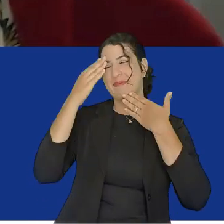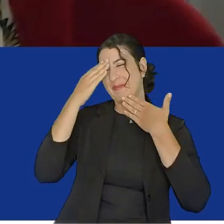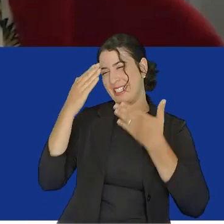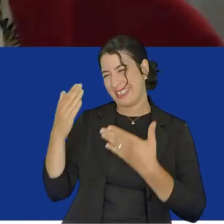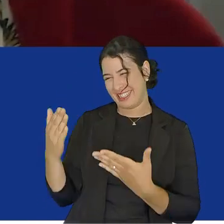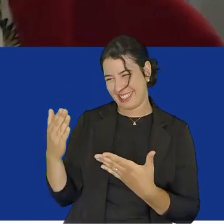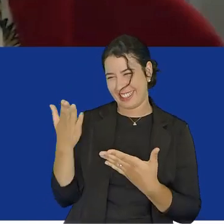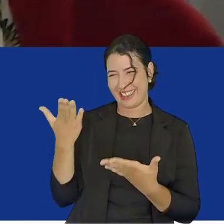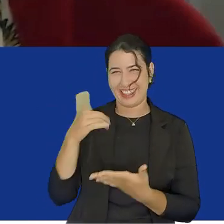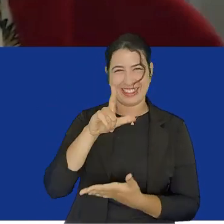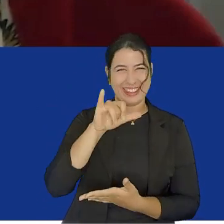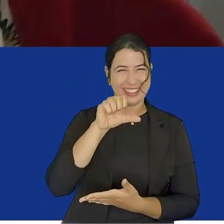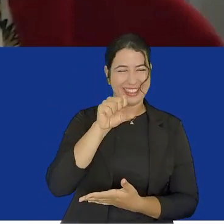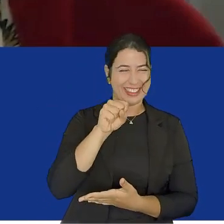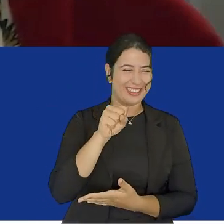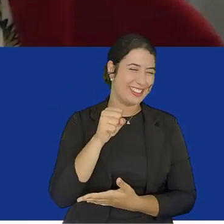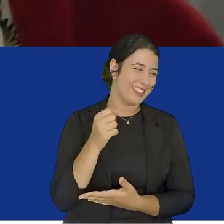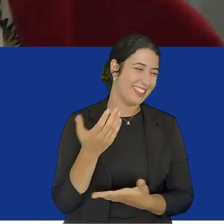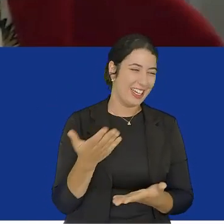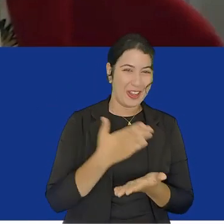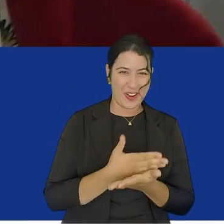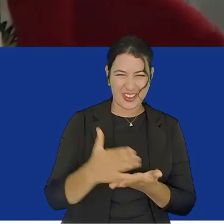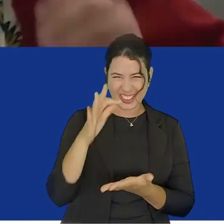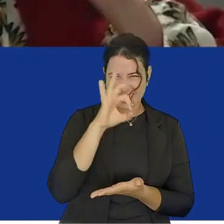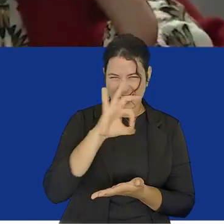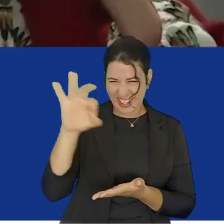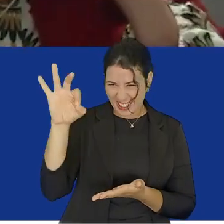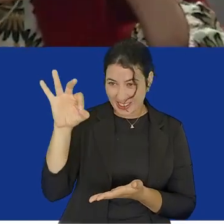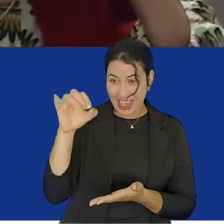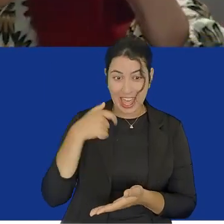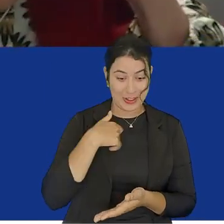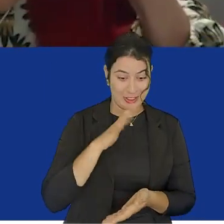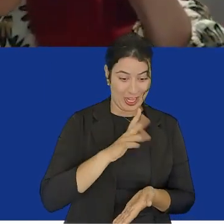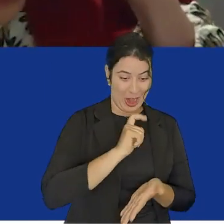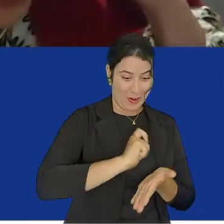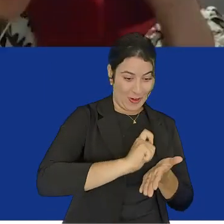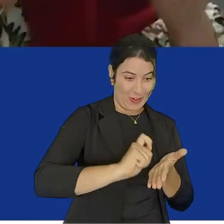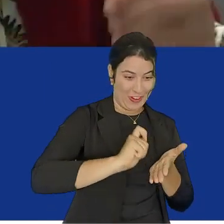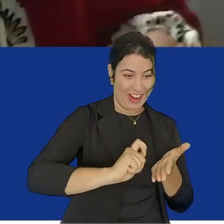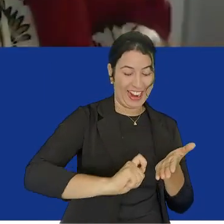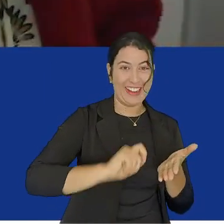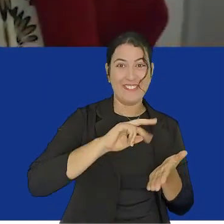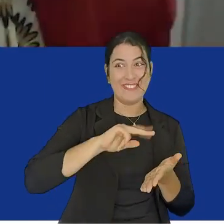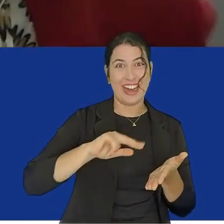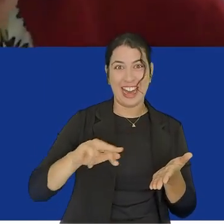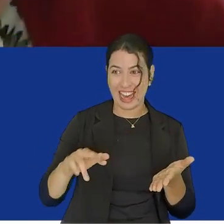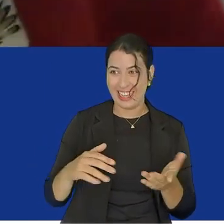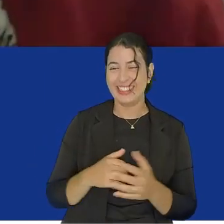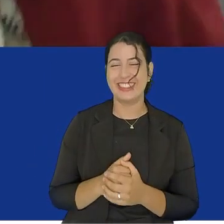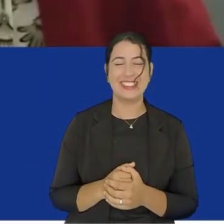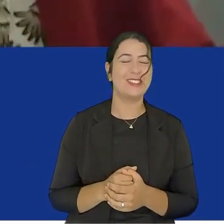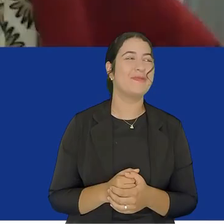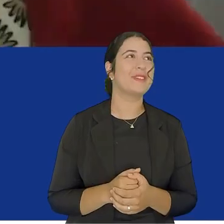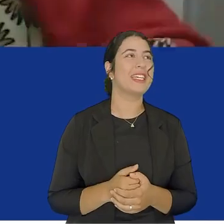Obrigada, Liz. Já começou muito bem aqui. Eu já fui anotando aqui várias coisas para a gente falar depois. E eu, no meio da fala da